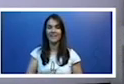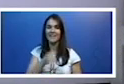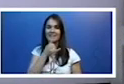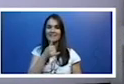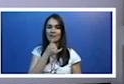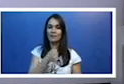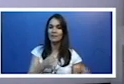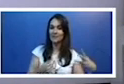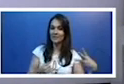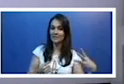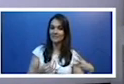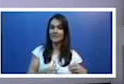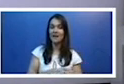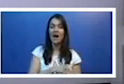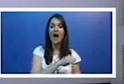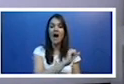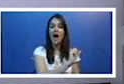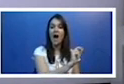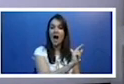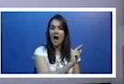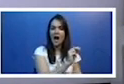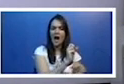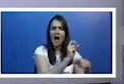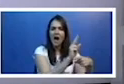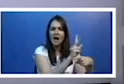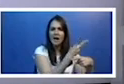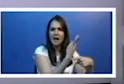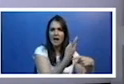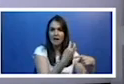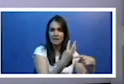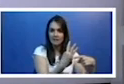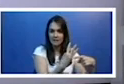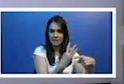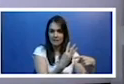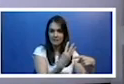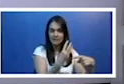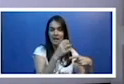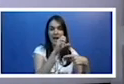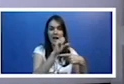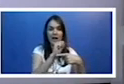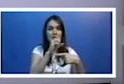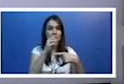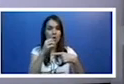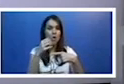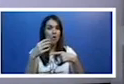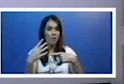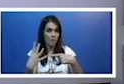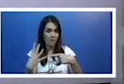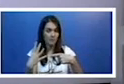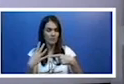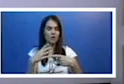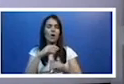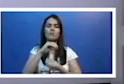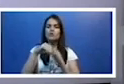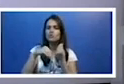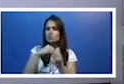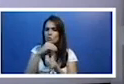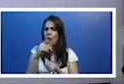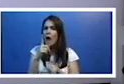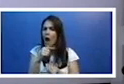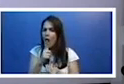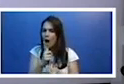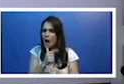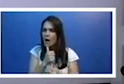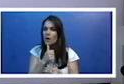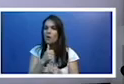exemplo, H3SO4. Nós temos aqui a mistura na água, ocorre a ionização, separa o